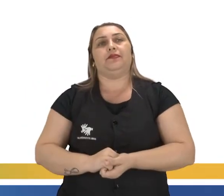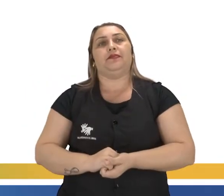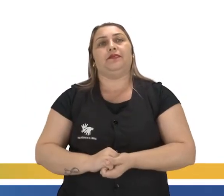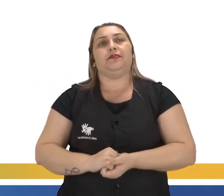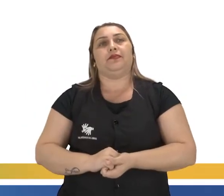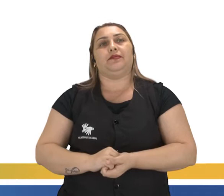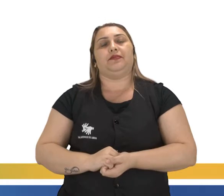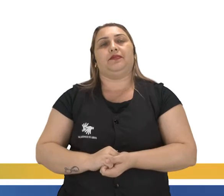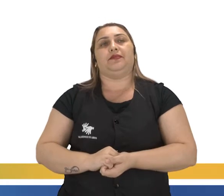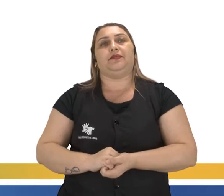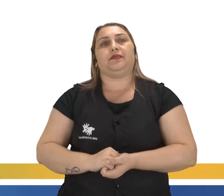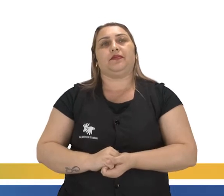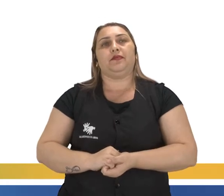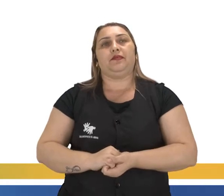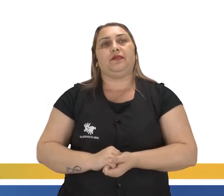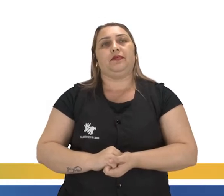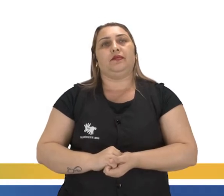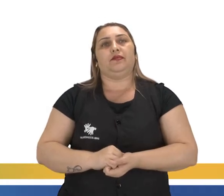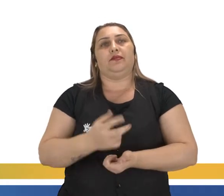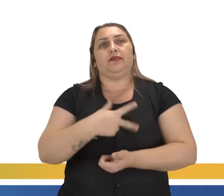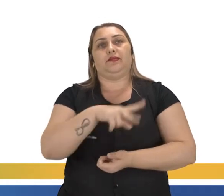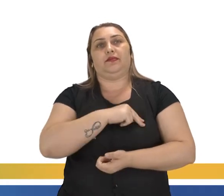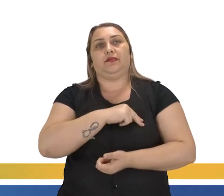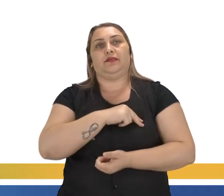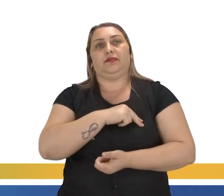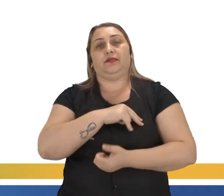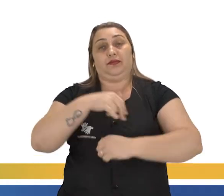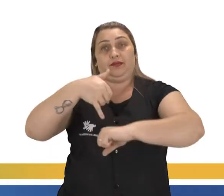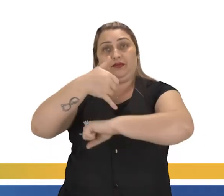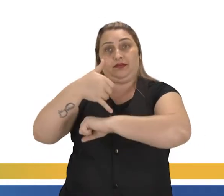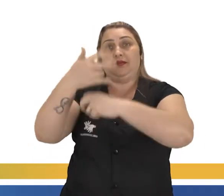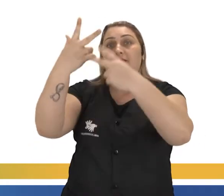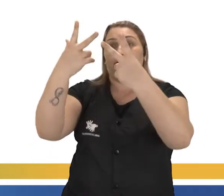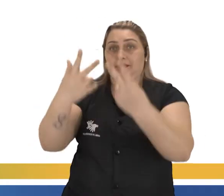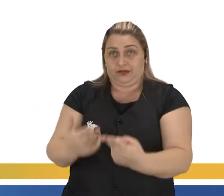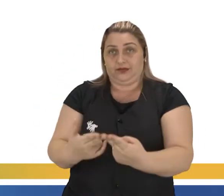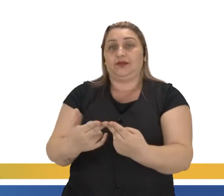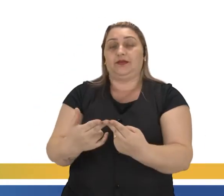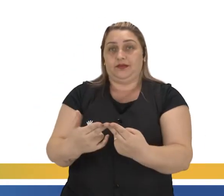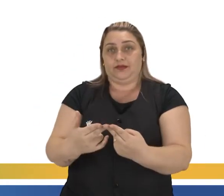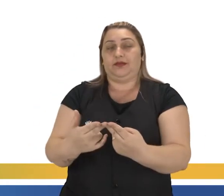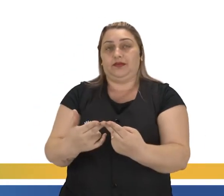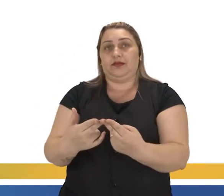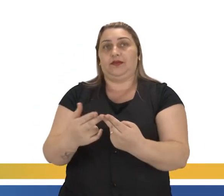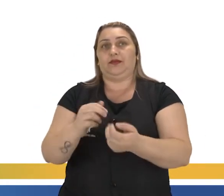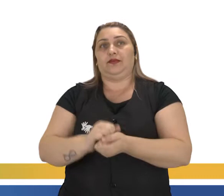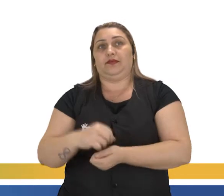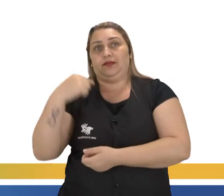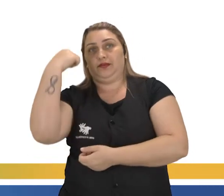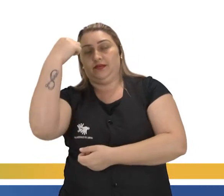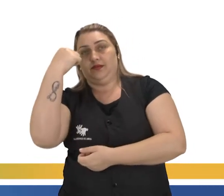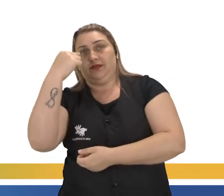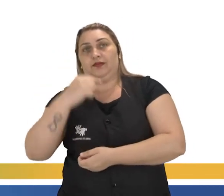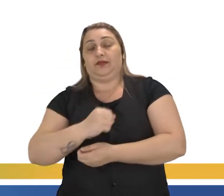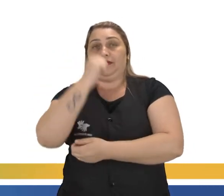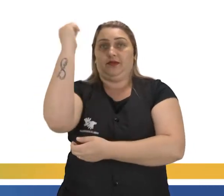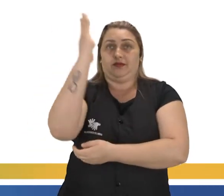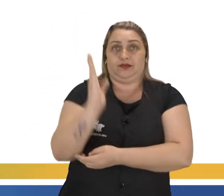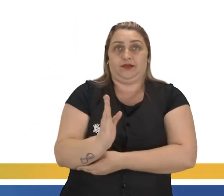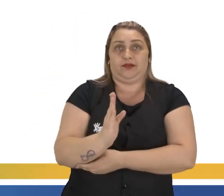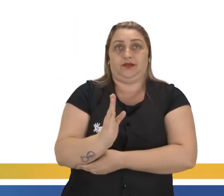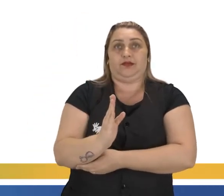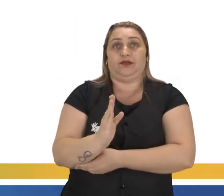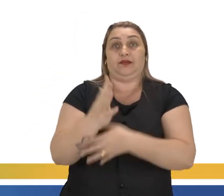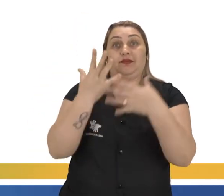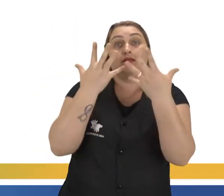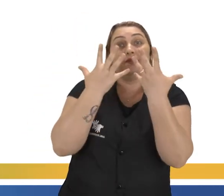Óleo. Em espanhol eu digo aceite. Aceite. No português